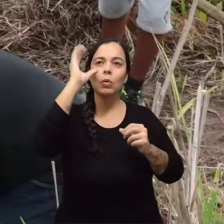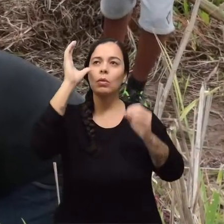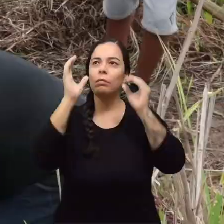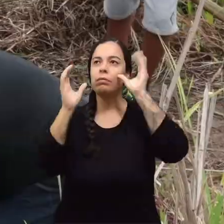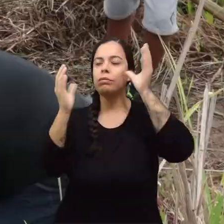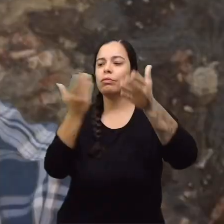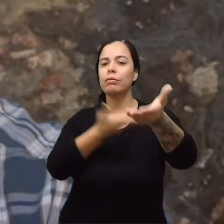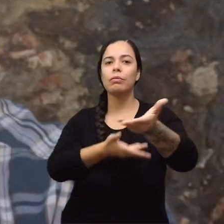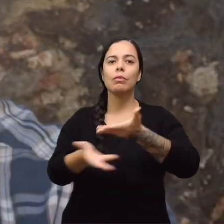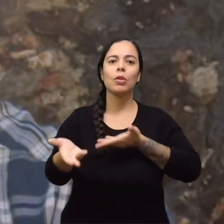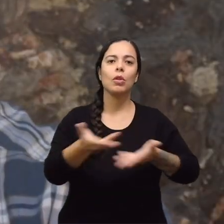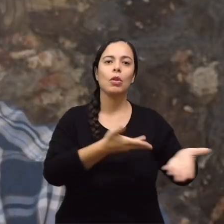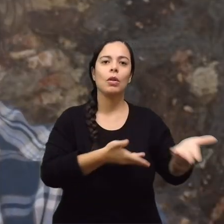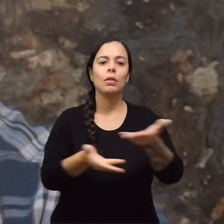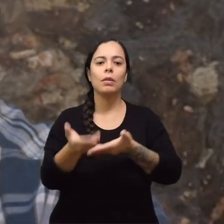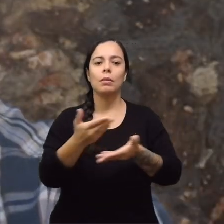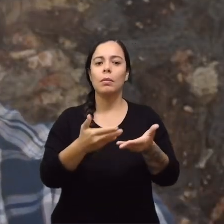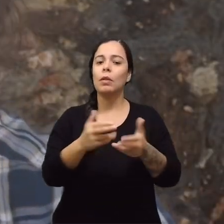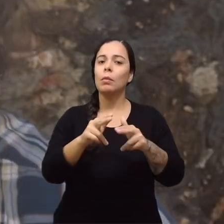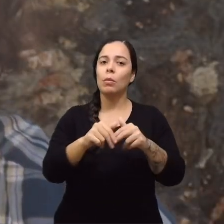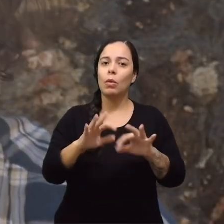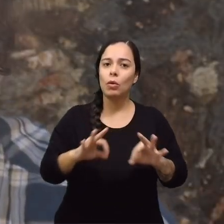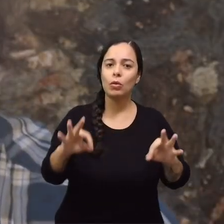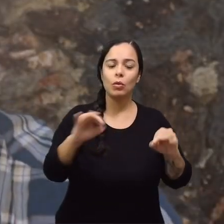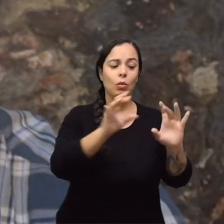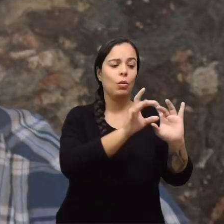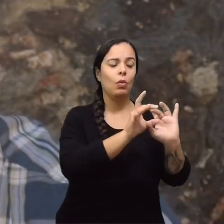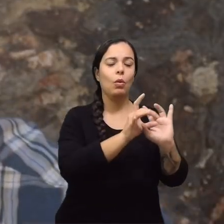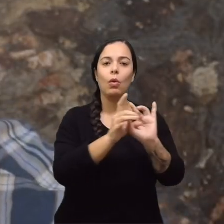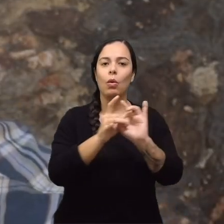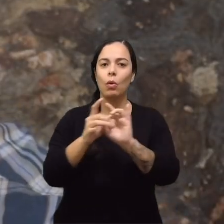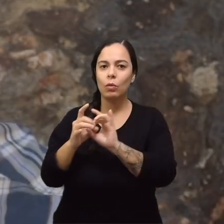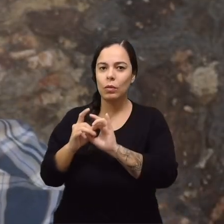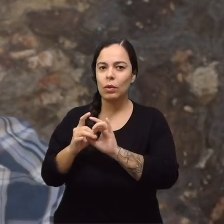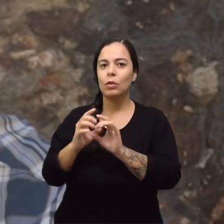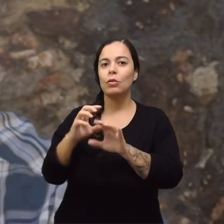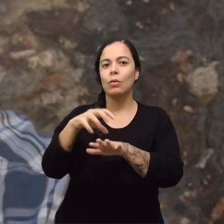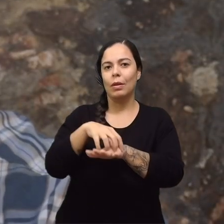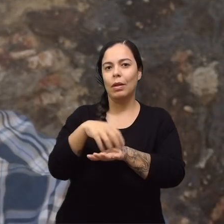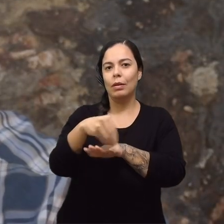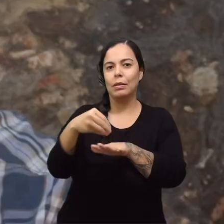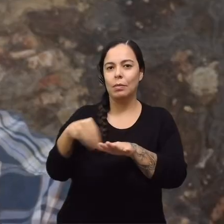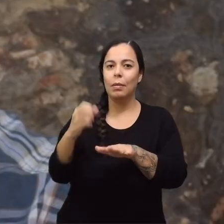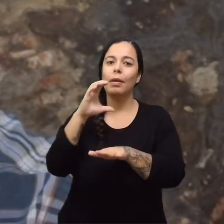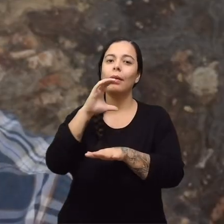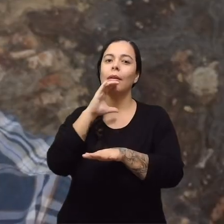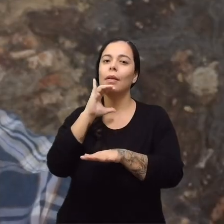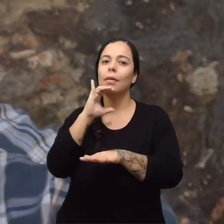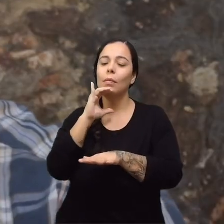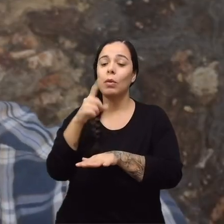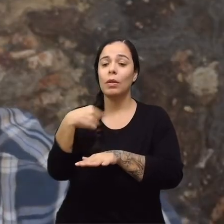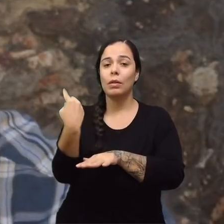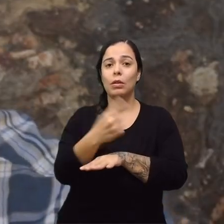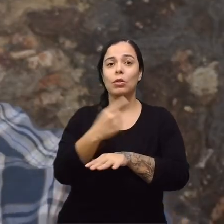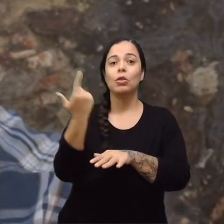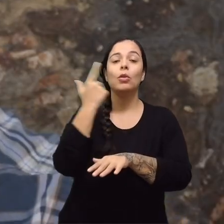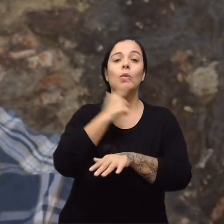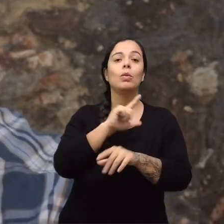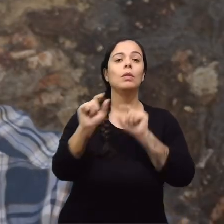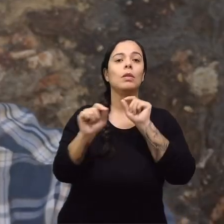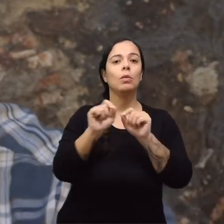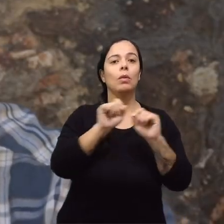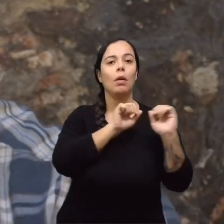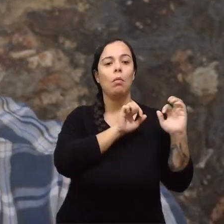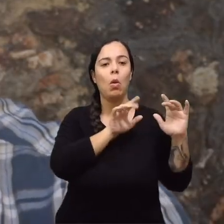de aprendizados, né, e a gente, por conta disso tudo, desse contexto, né, lá no Sambaqui de Camboinhas, a gente conseguiu